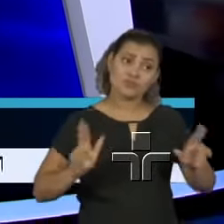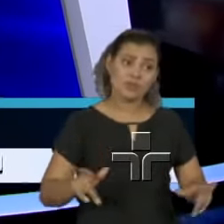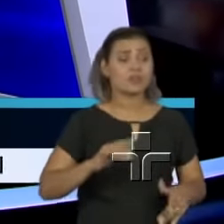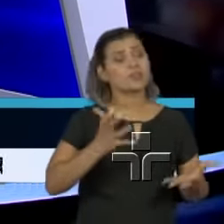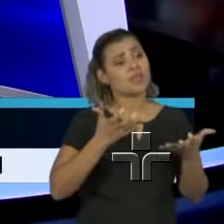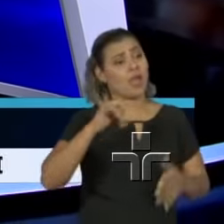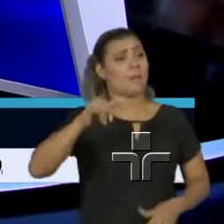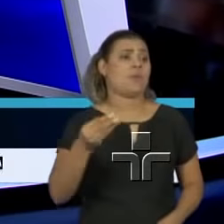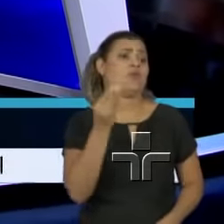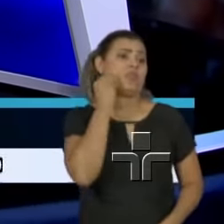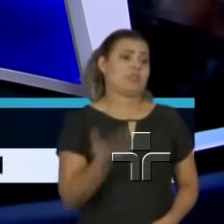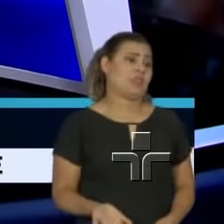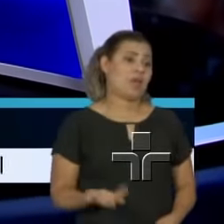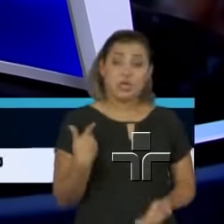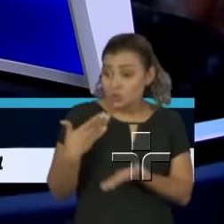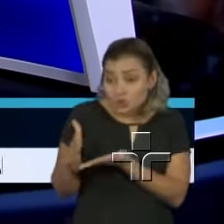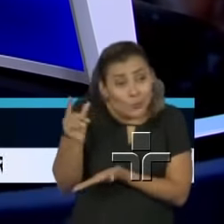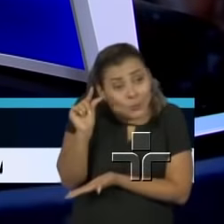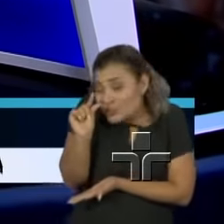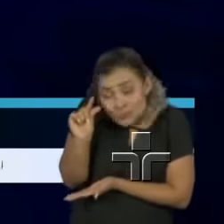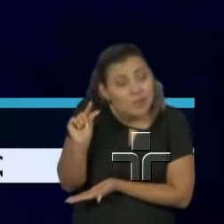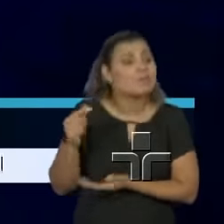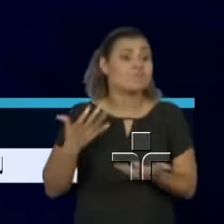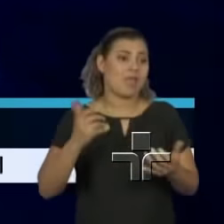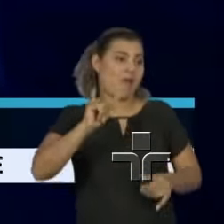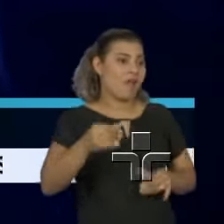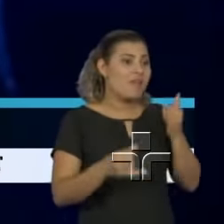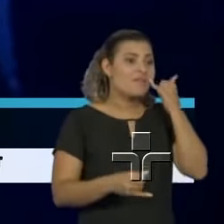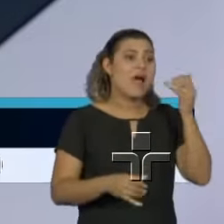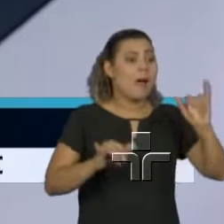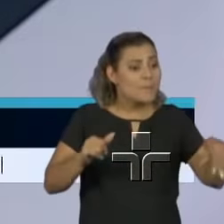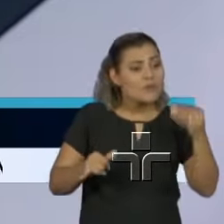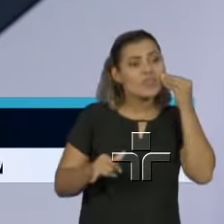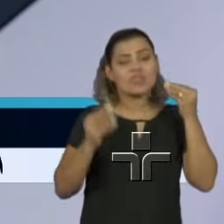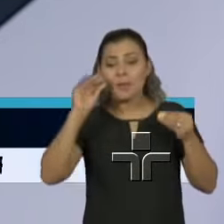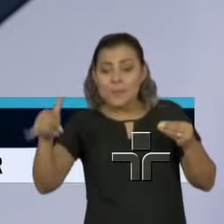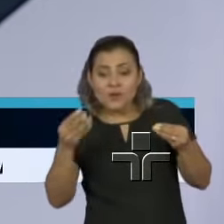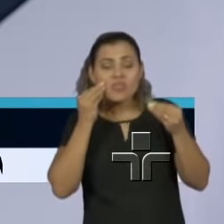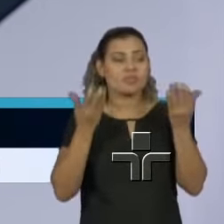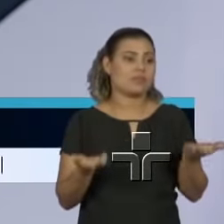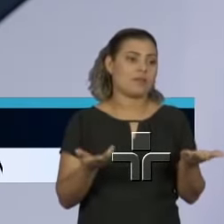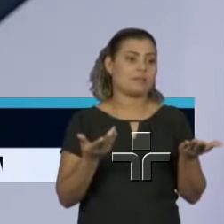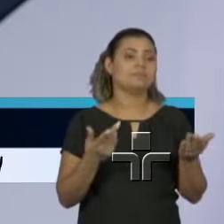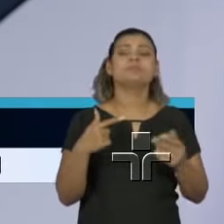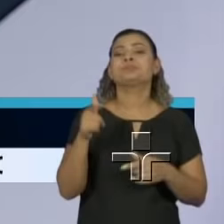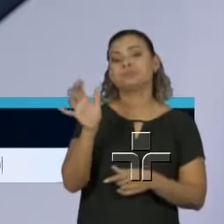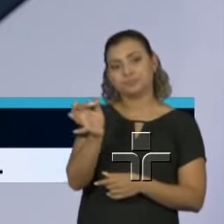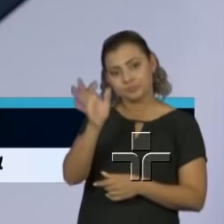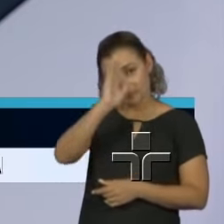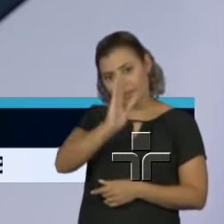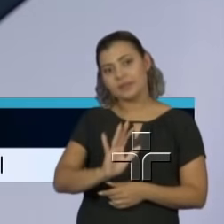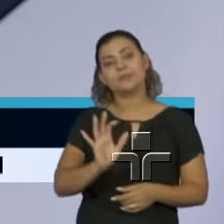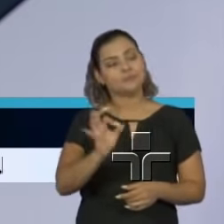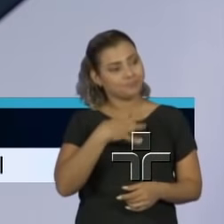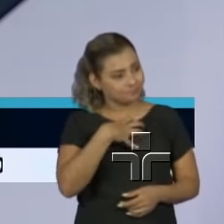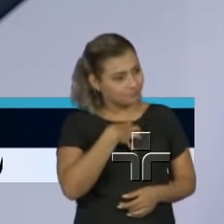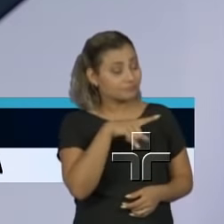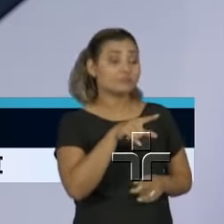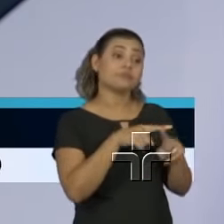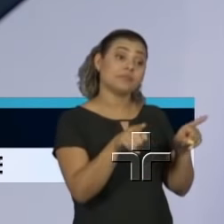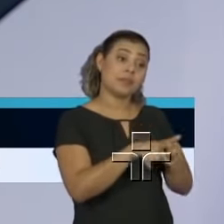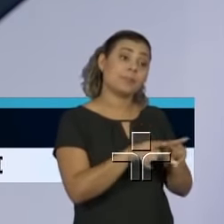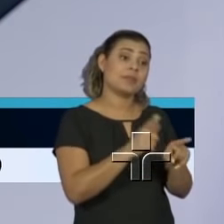aproveitar. Pintou um dinheiro, vamos aproveitar. O brasileiro tem esse hábito, né? Tem problemas com isso. Tem uma certa alegria